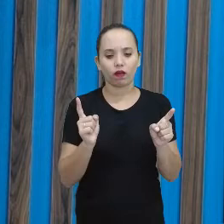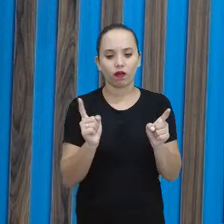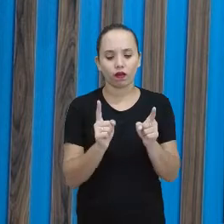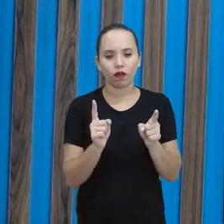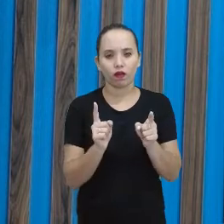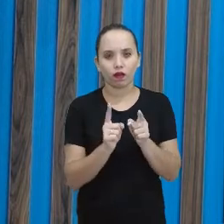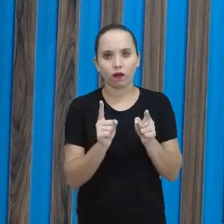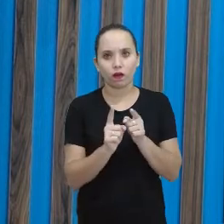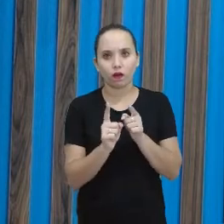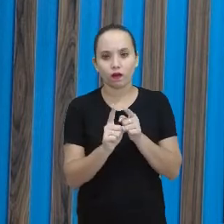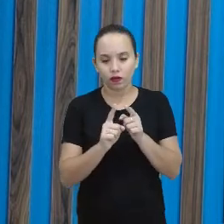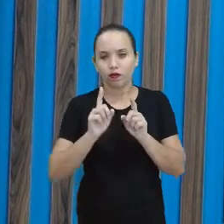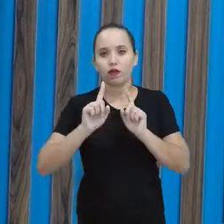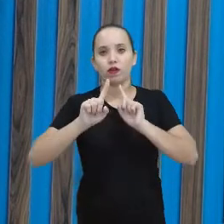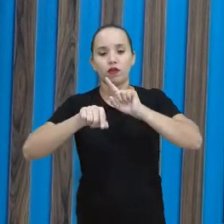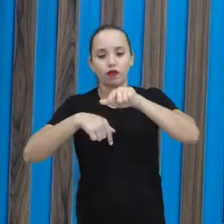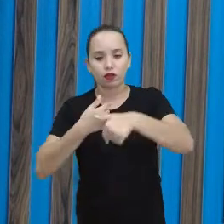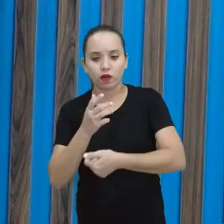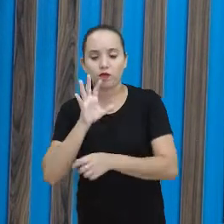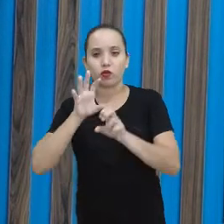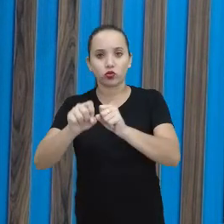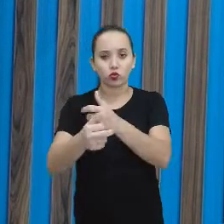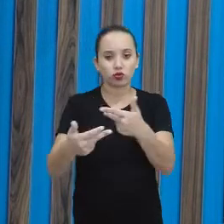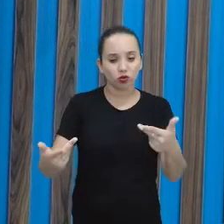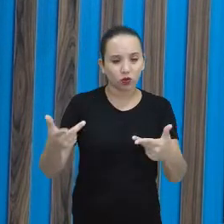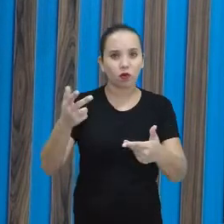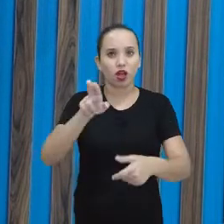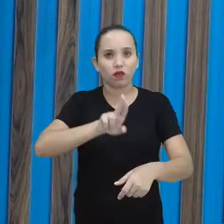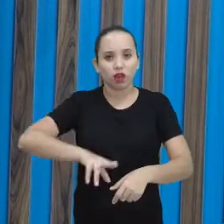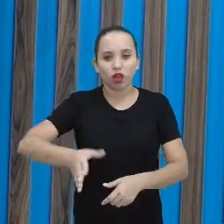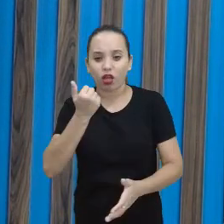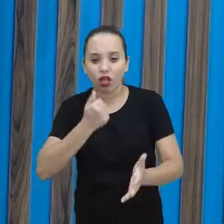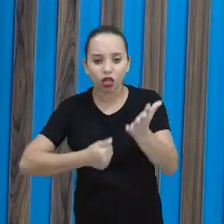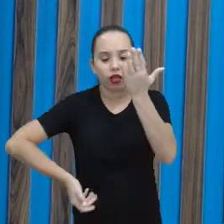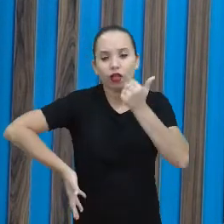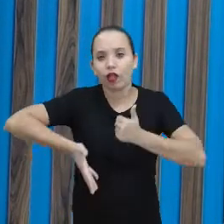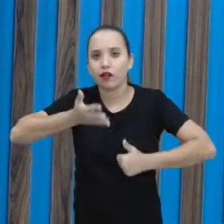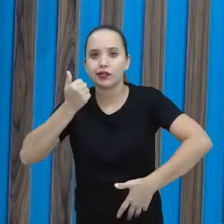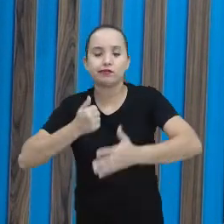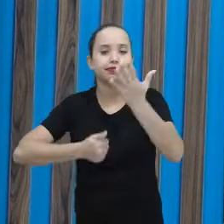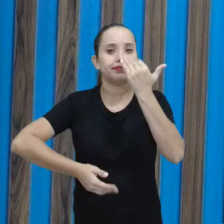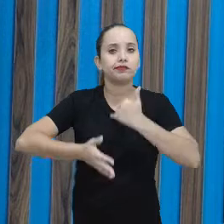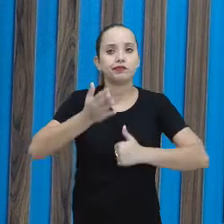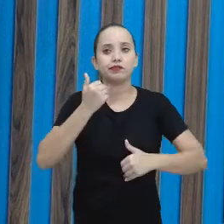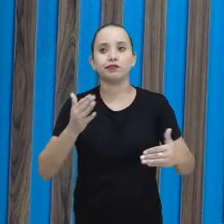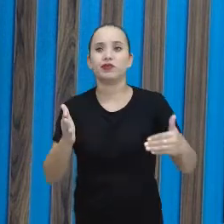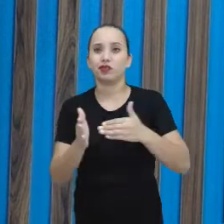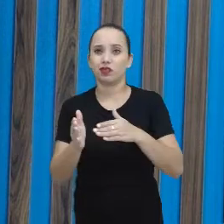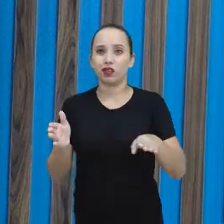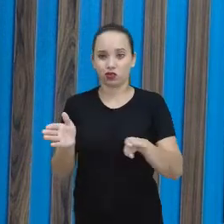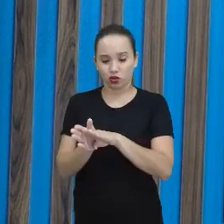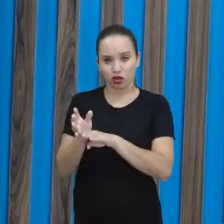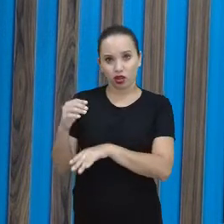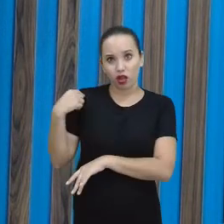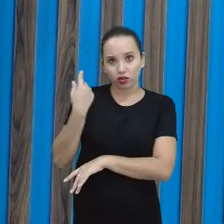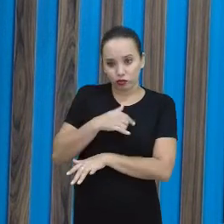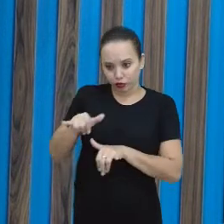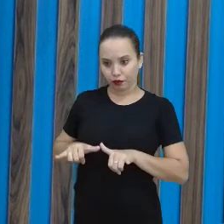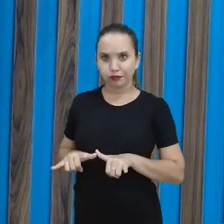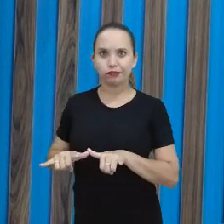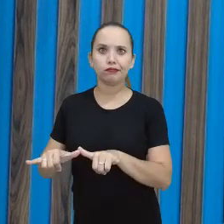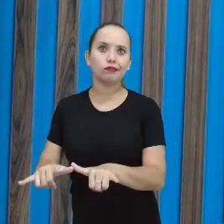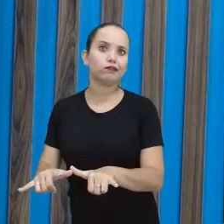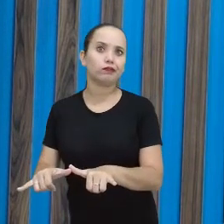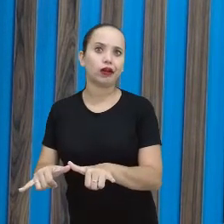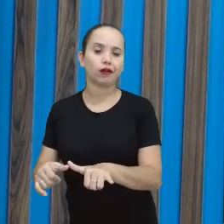esses animais vão consumindo até parar onde? Parar lá no nosso mercado, né? Um peixe que